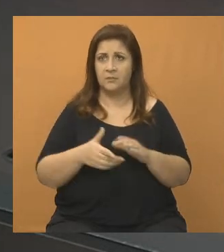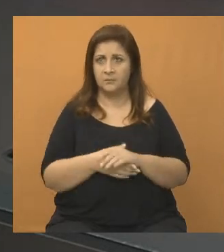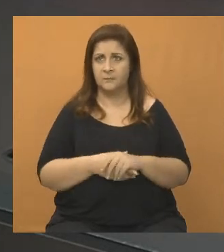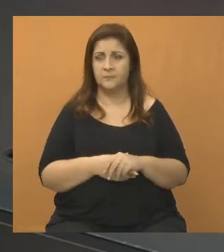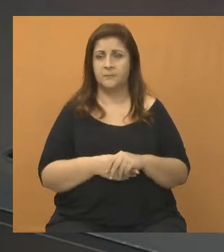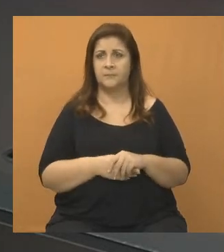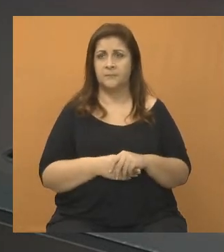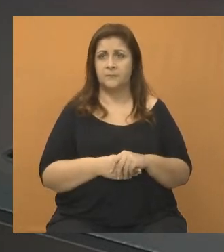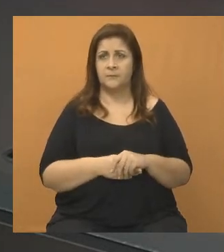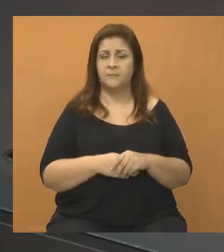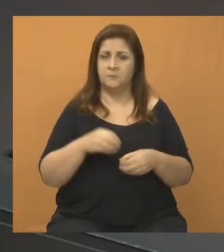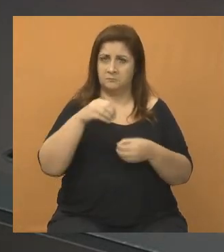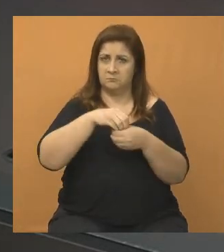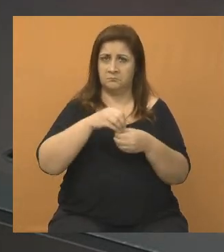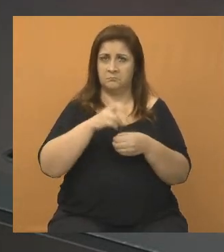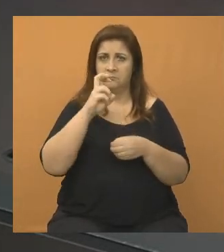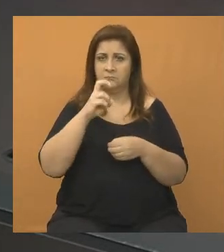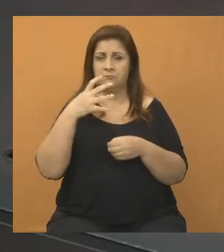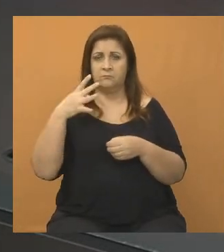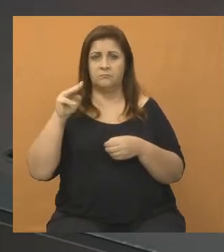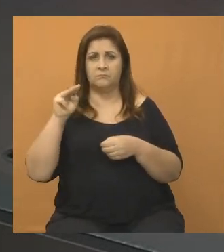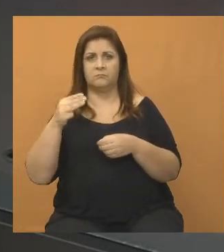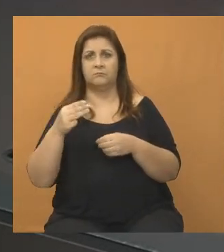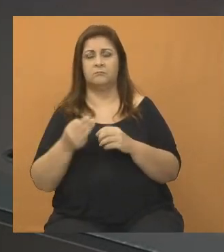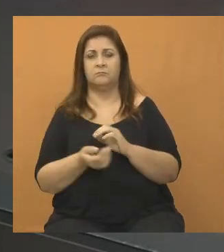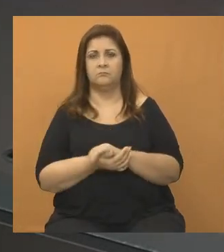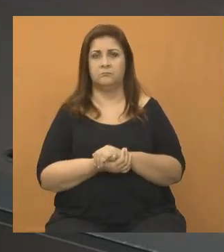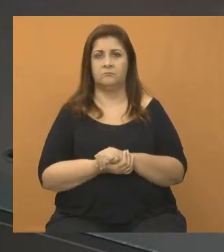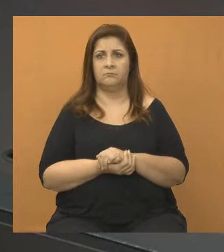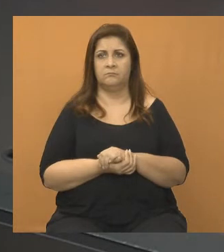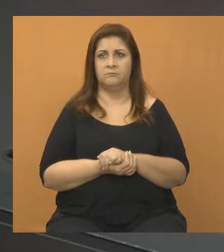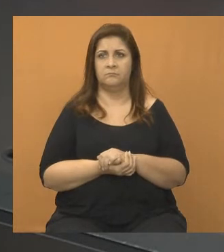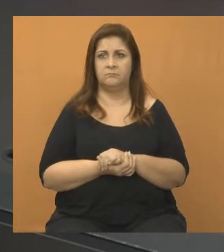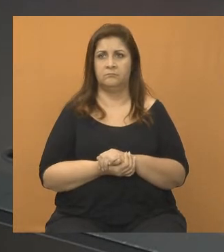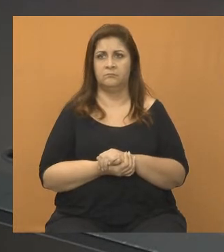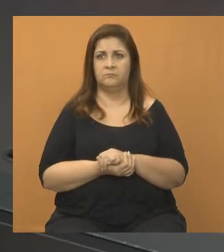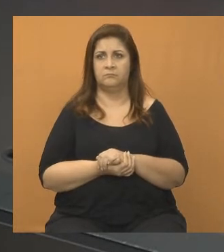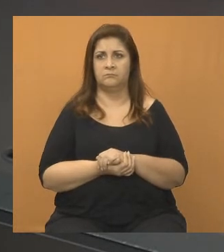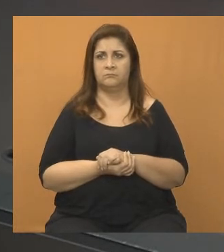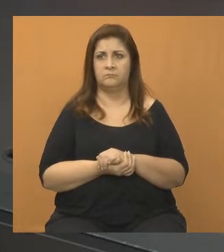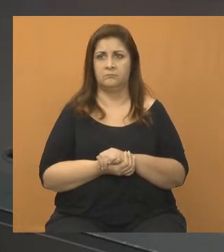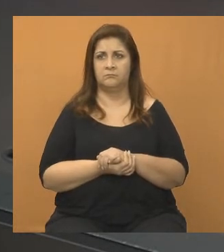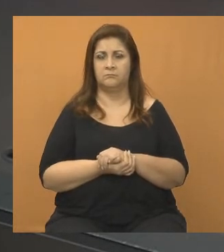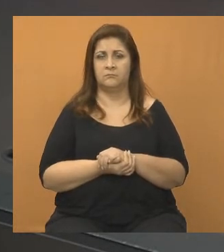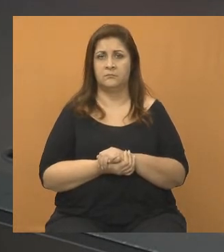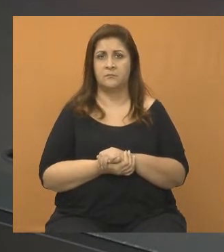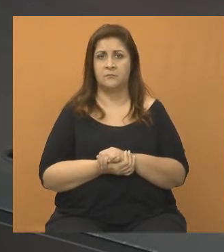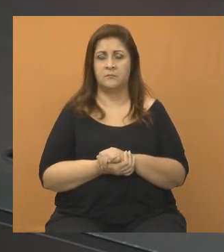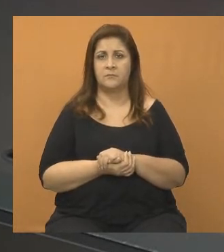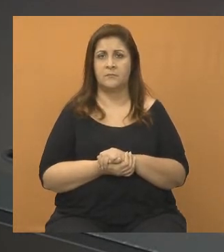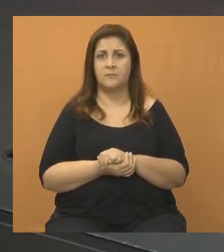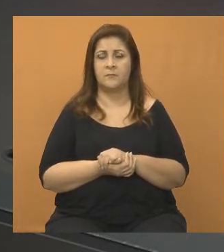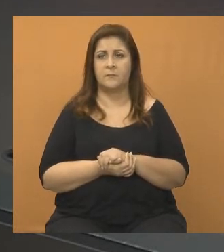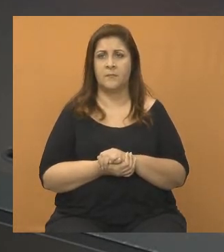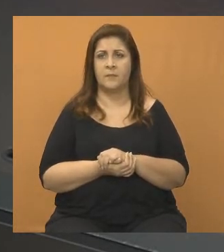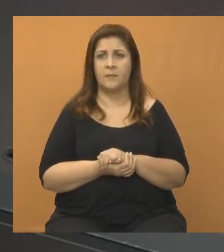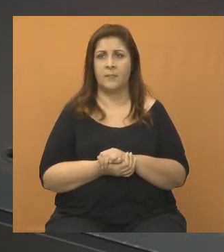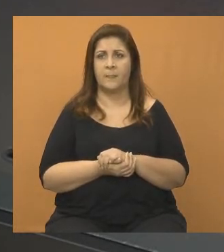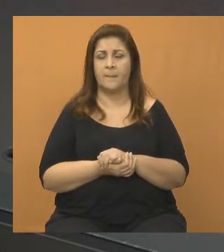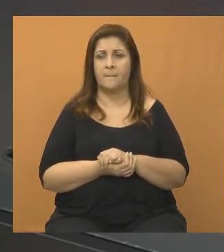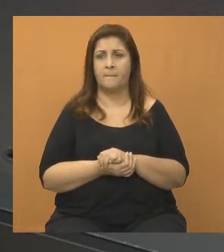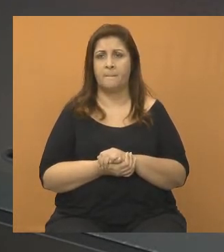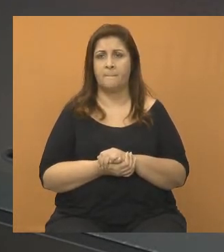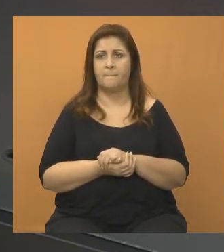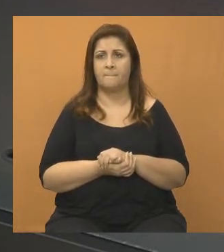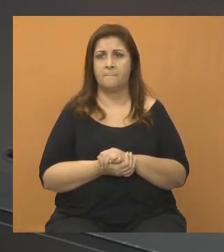desses 54 milhões, que naturalmente é empenhado dentro da Secretaria de Meio Ambiente.